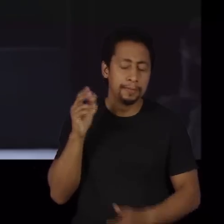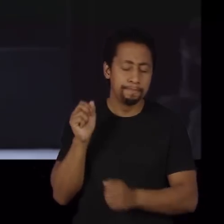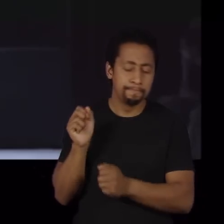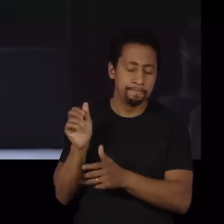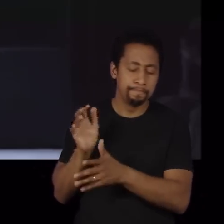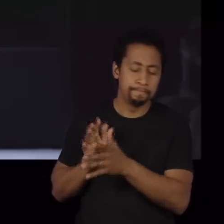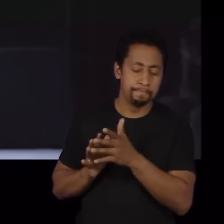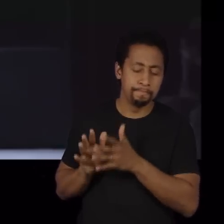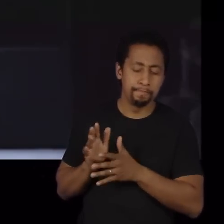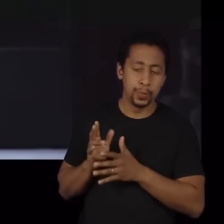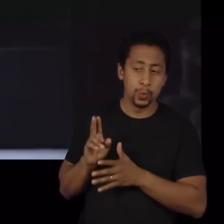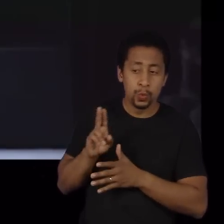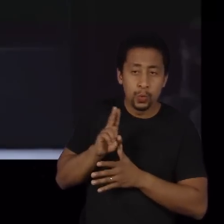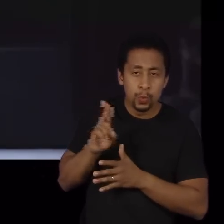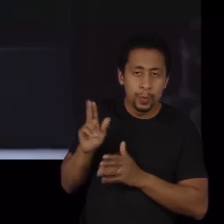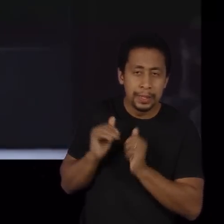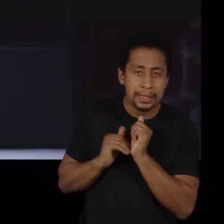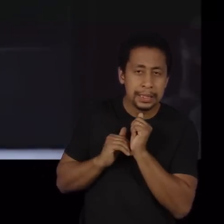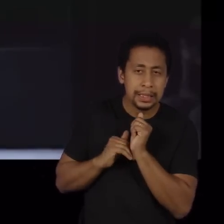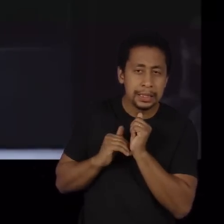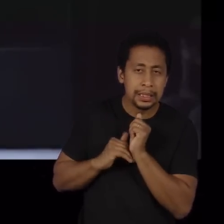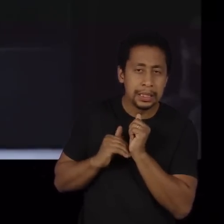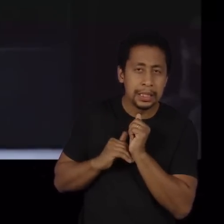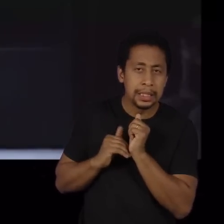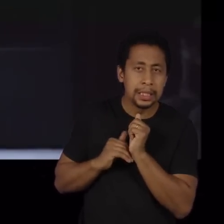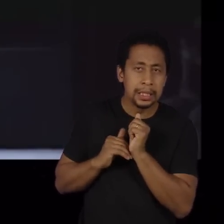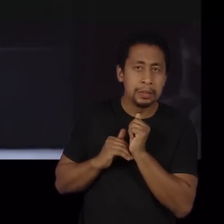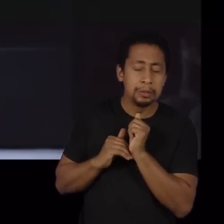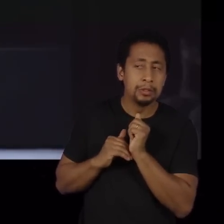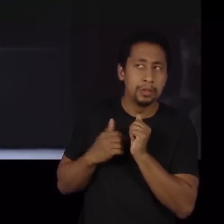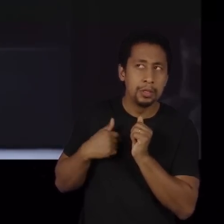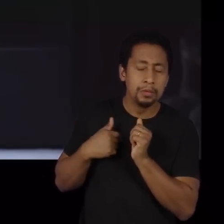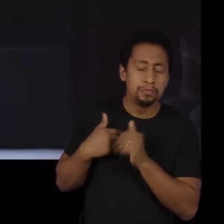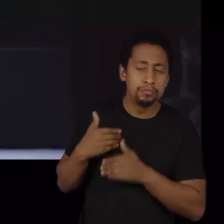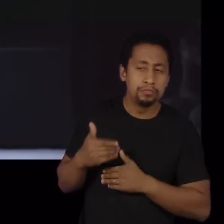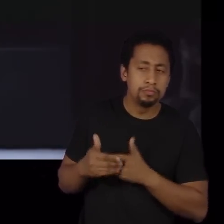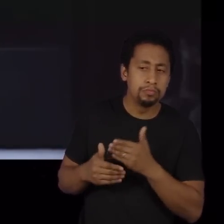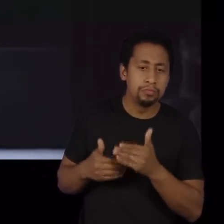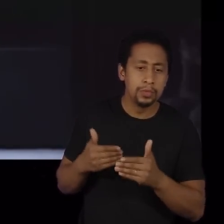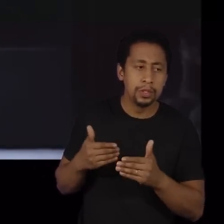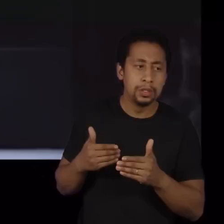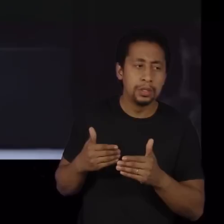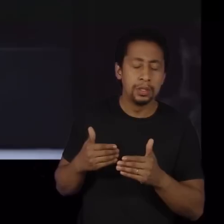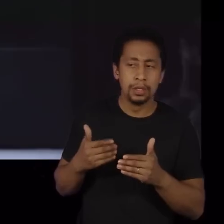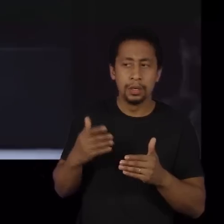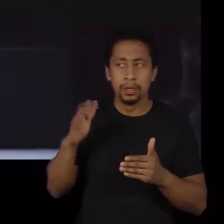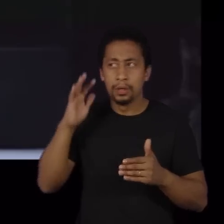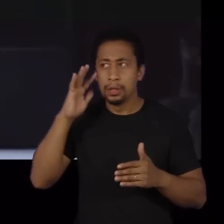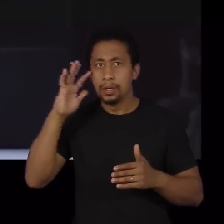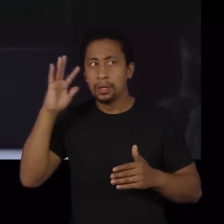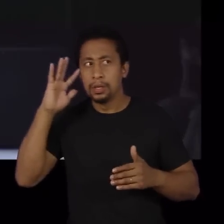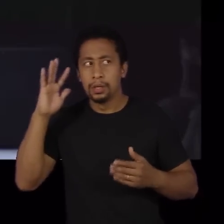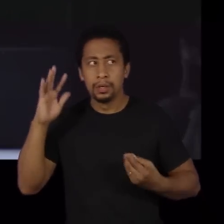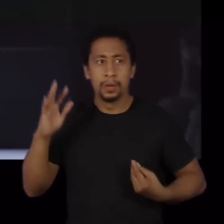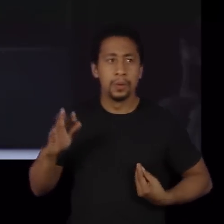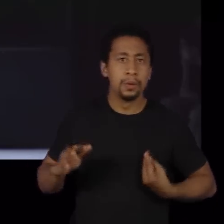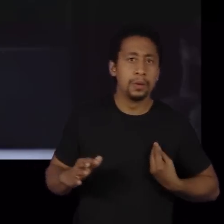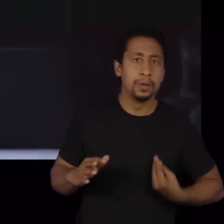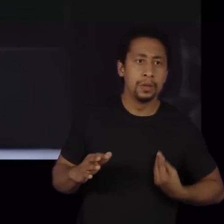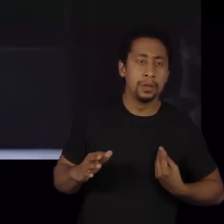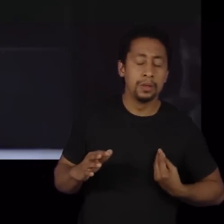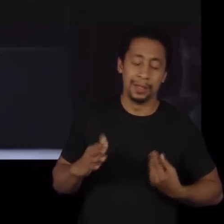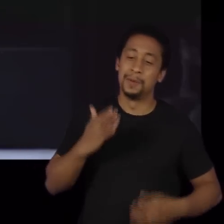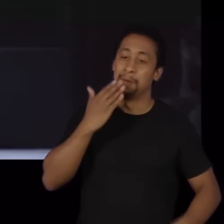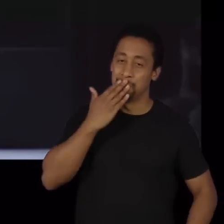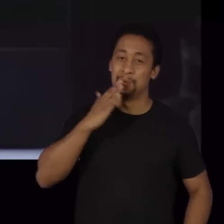seu nome secreto nos meus caminhos, entre a vida e o sono, te